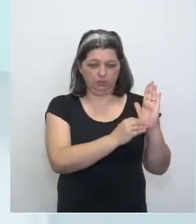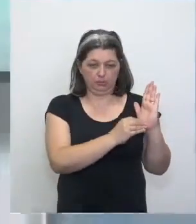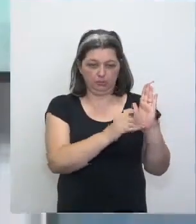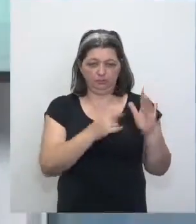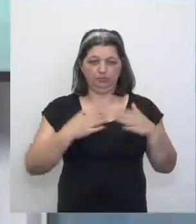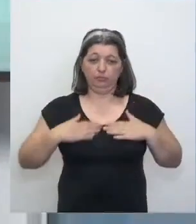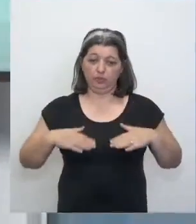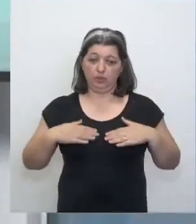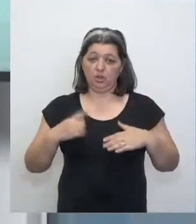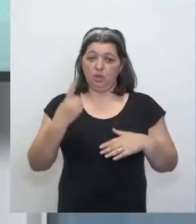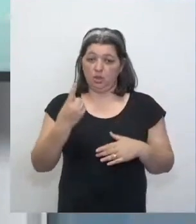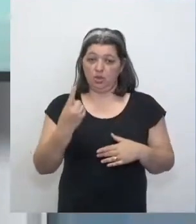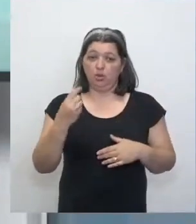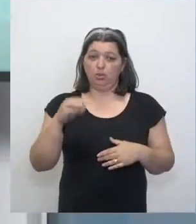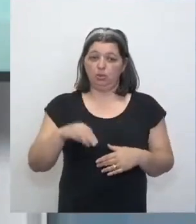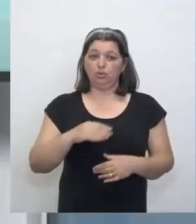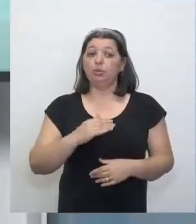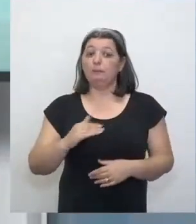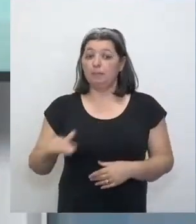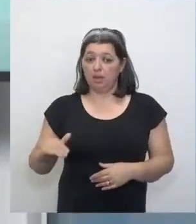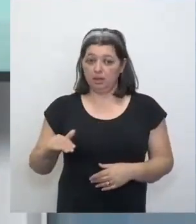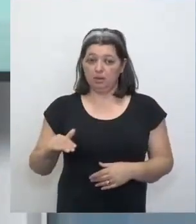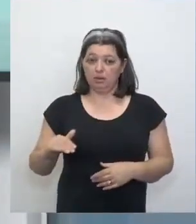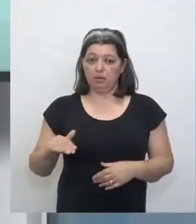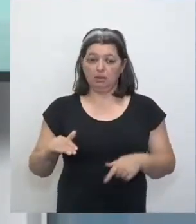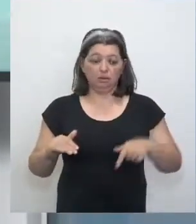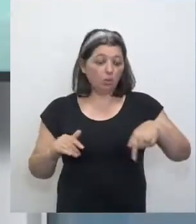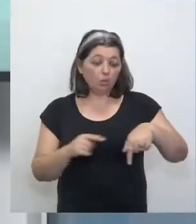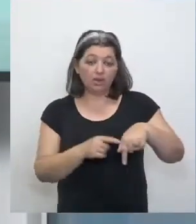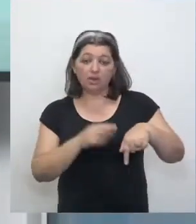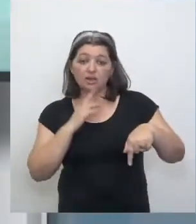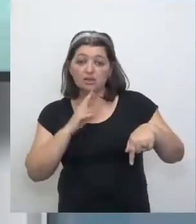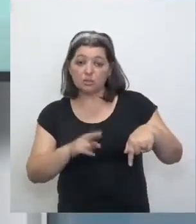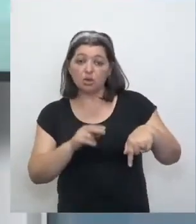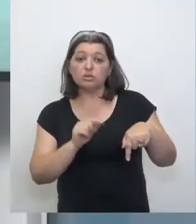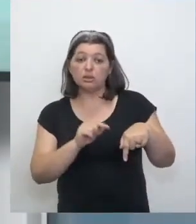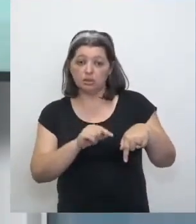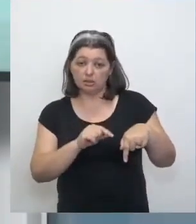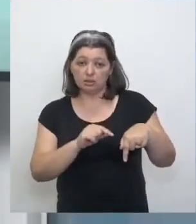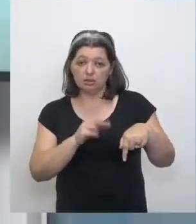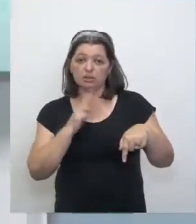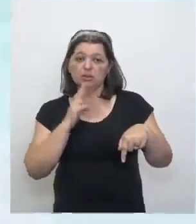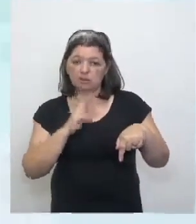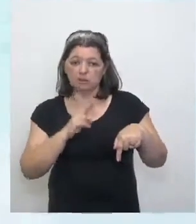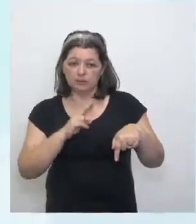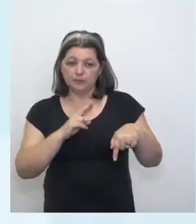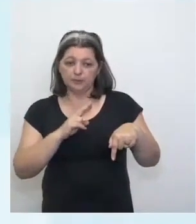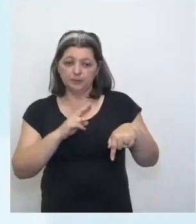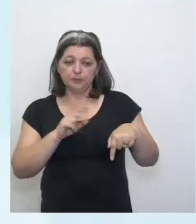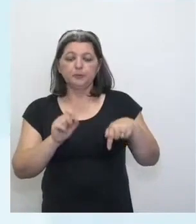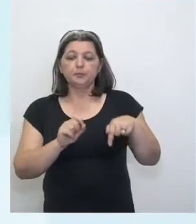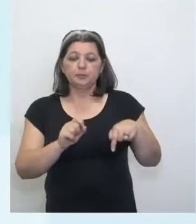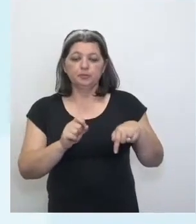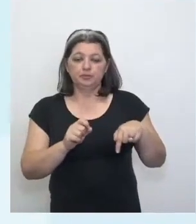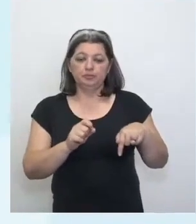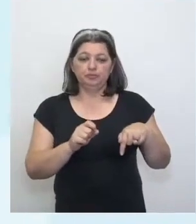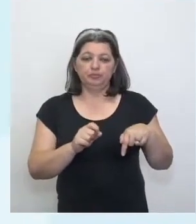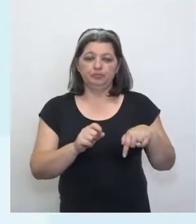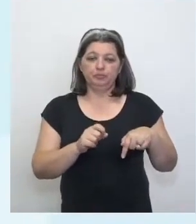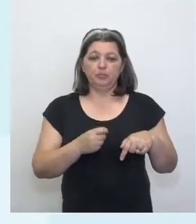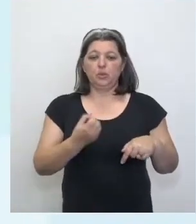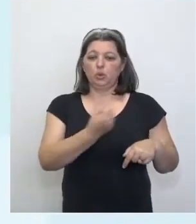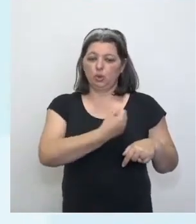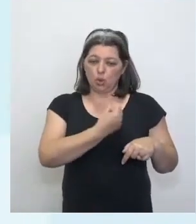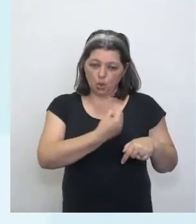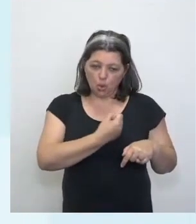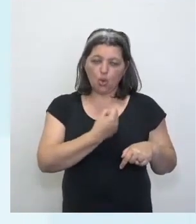Eu vou dar 1 minuto e meio para você colocar o Q no chat para mim. Ai, meu Deus. O Q de X, que é este valor aqui, ou seja, um número